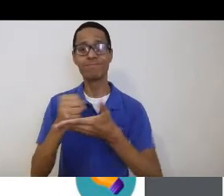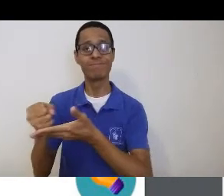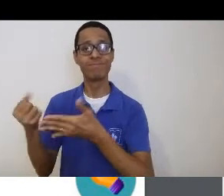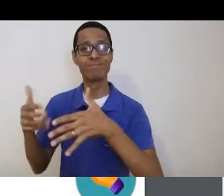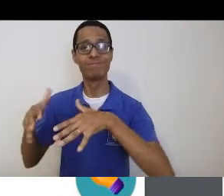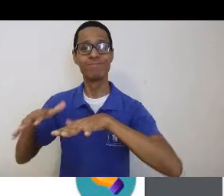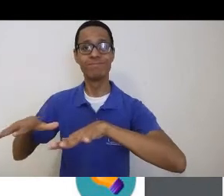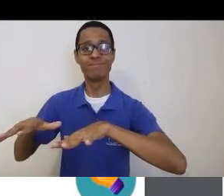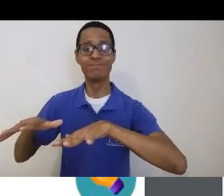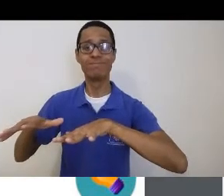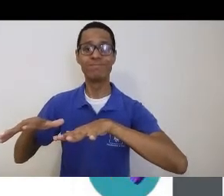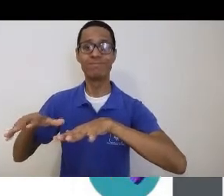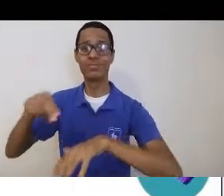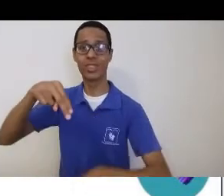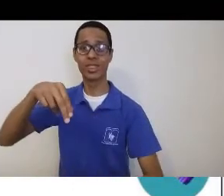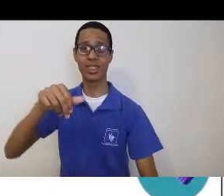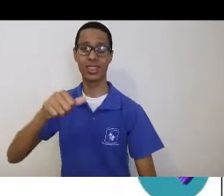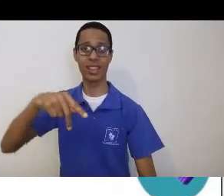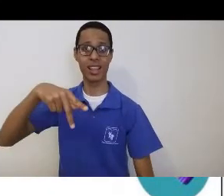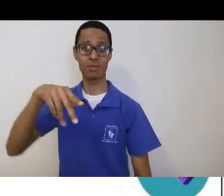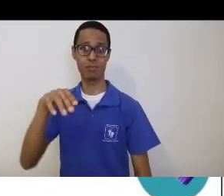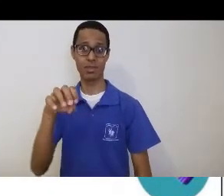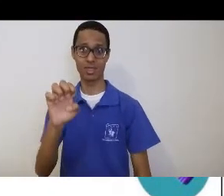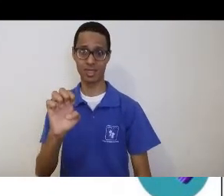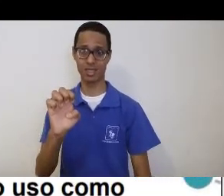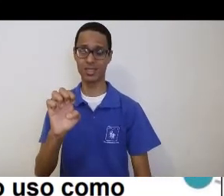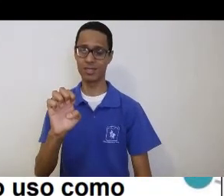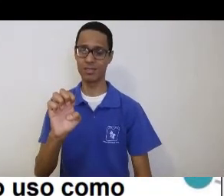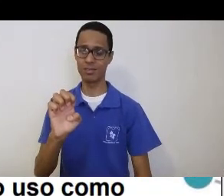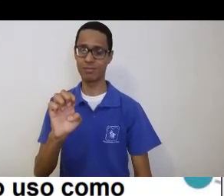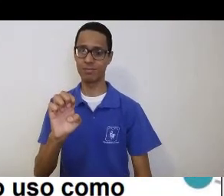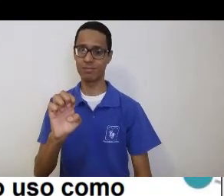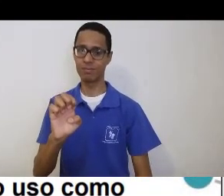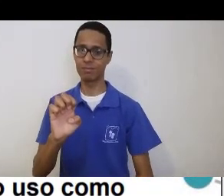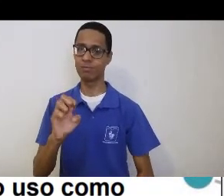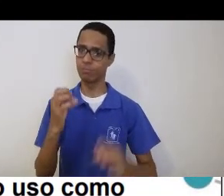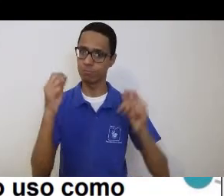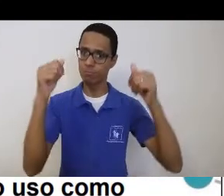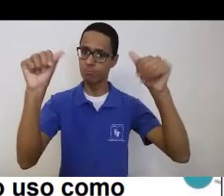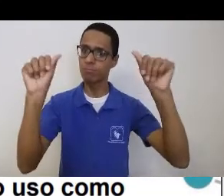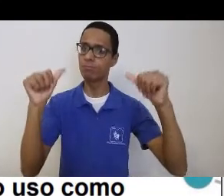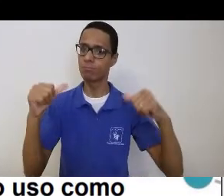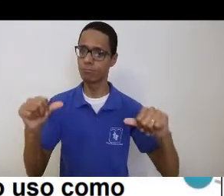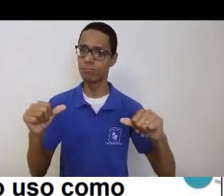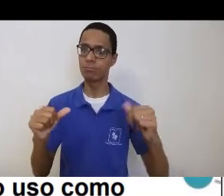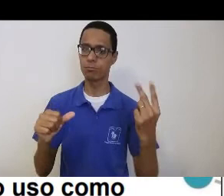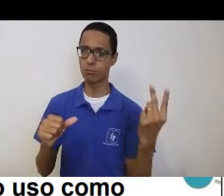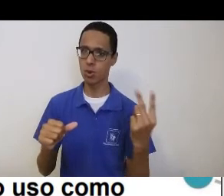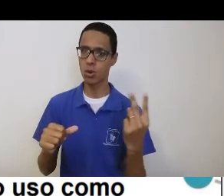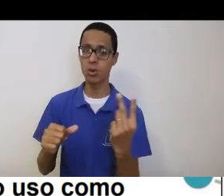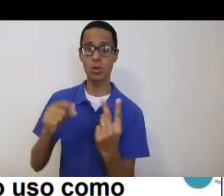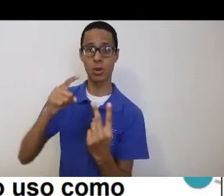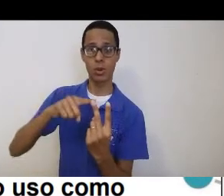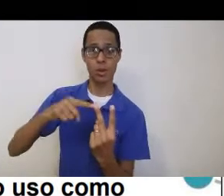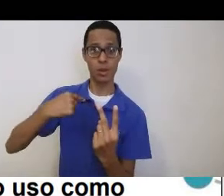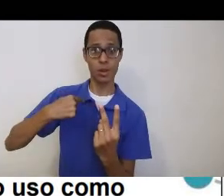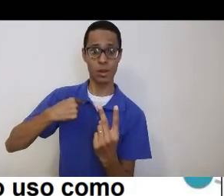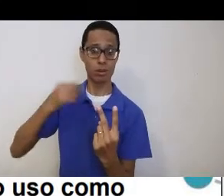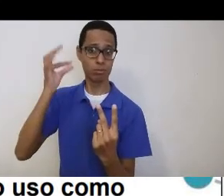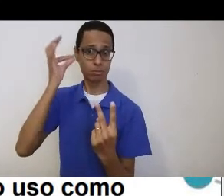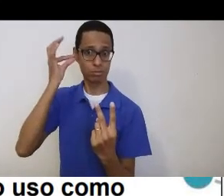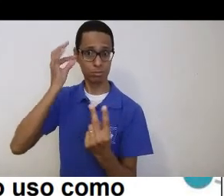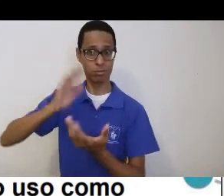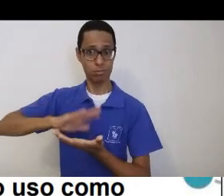educacionais específicas. O trabalho foi realizado por mim, Reginaldo Silva, sou tradutor e